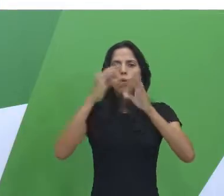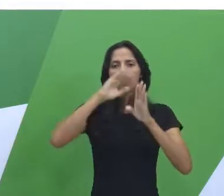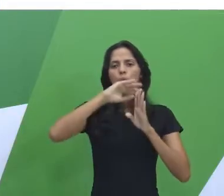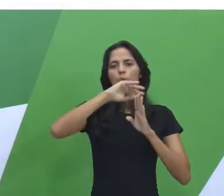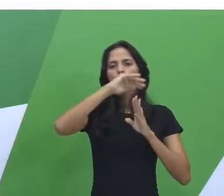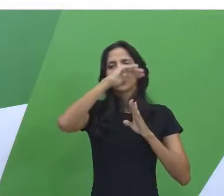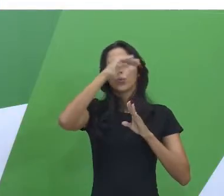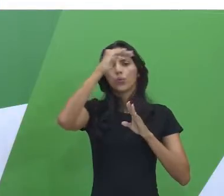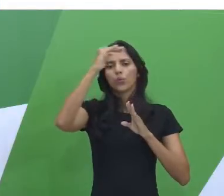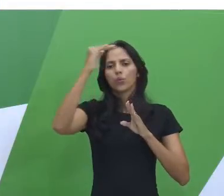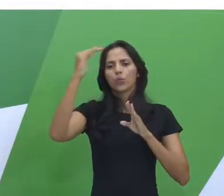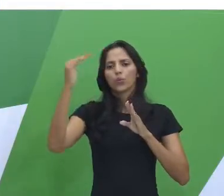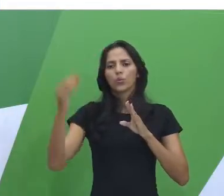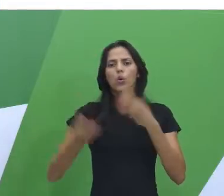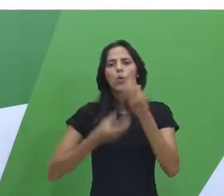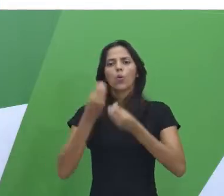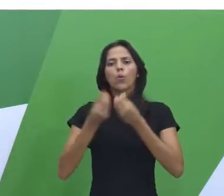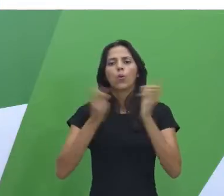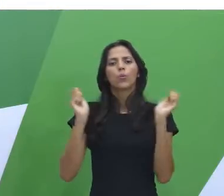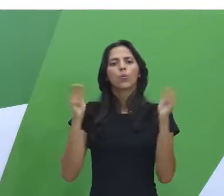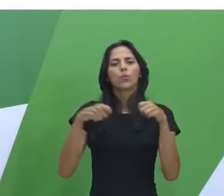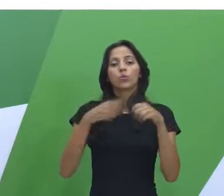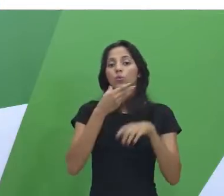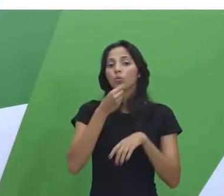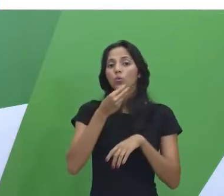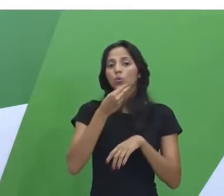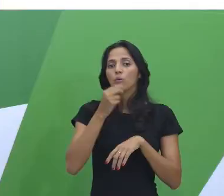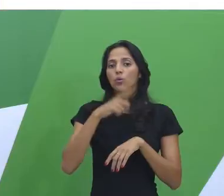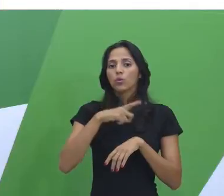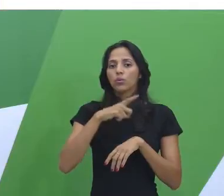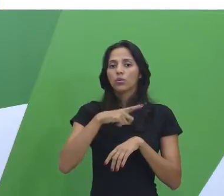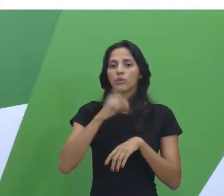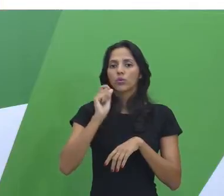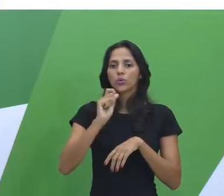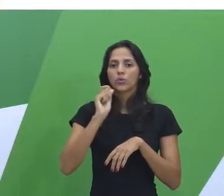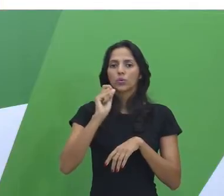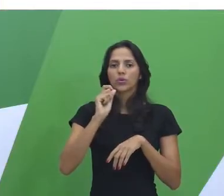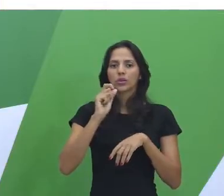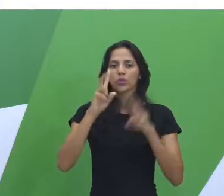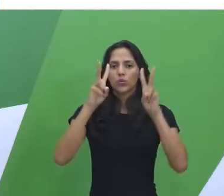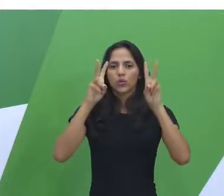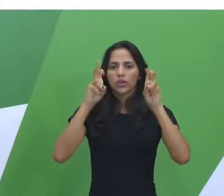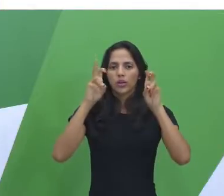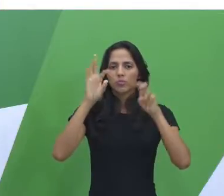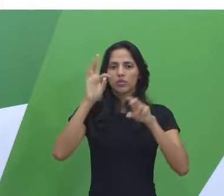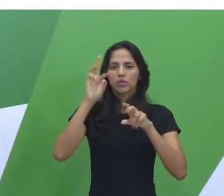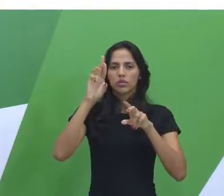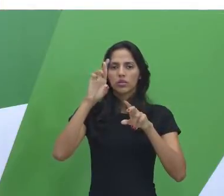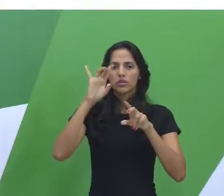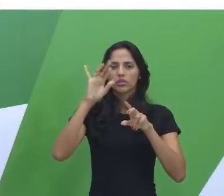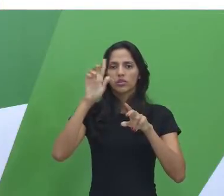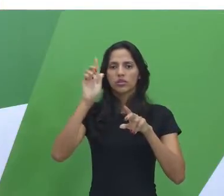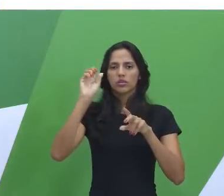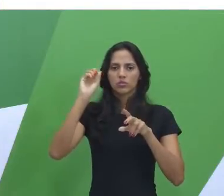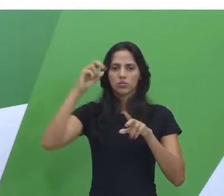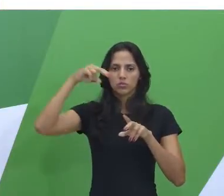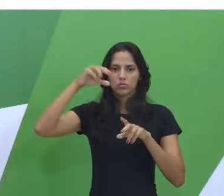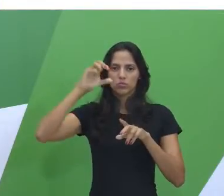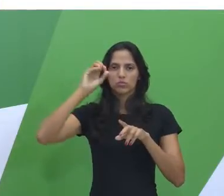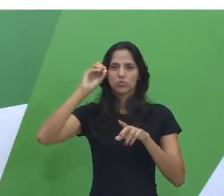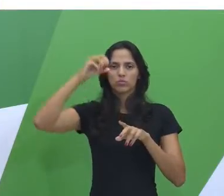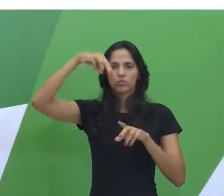isso? O homem, através da triangularização, ele vai fazer com